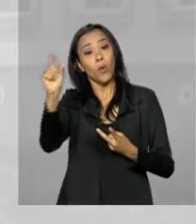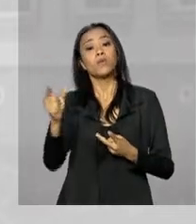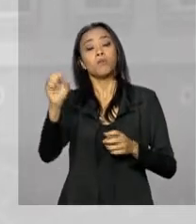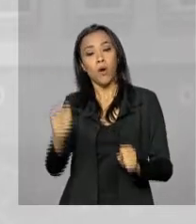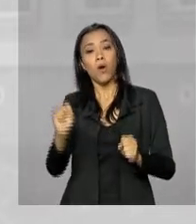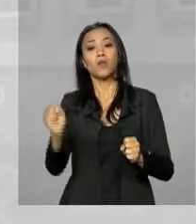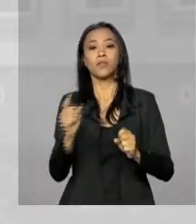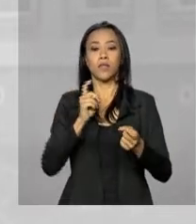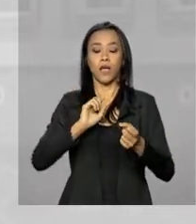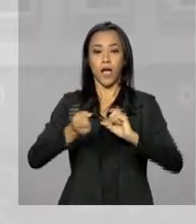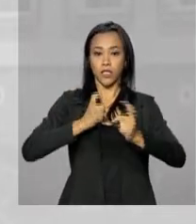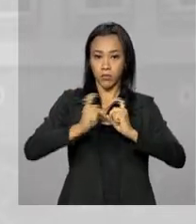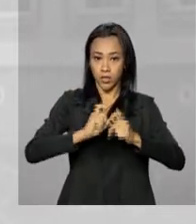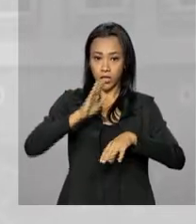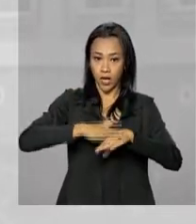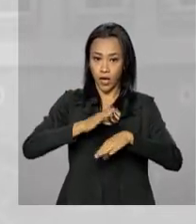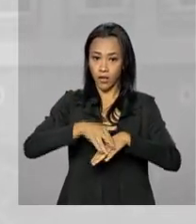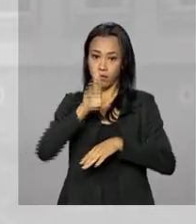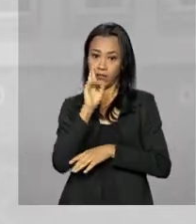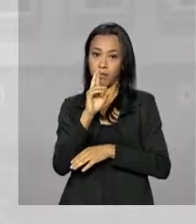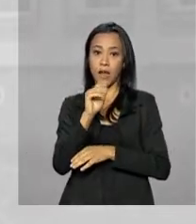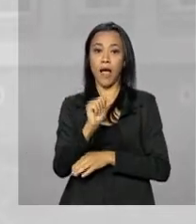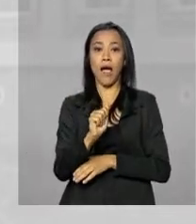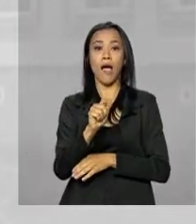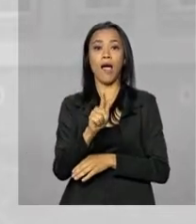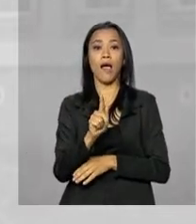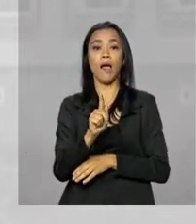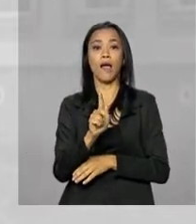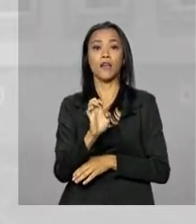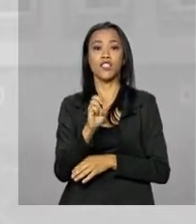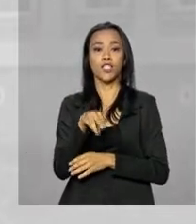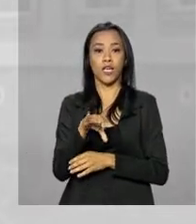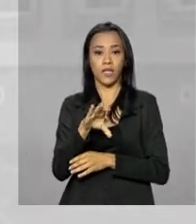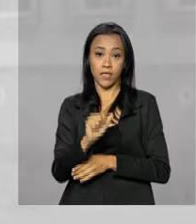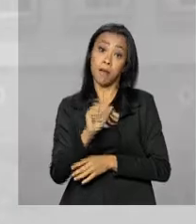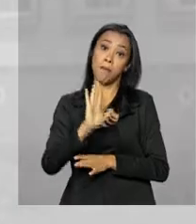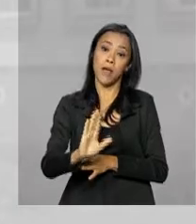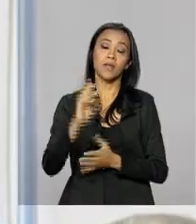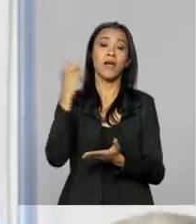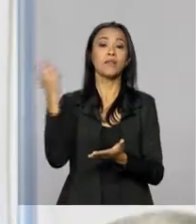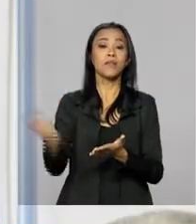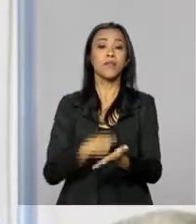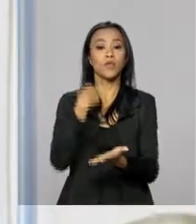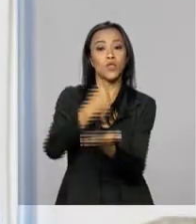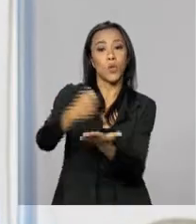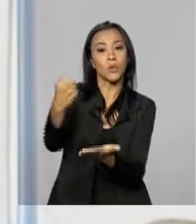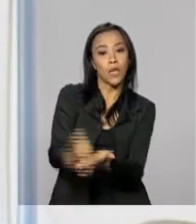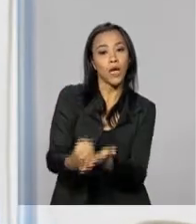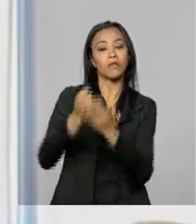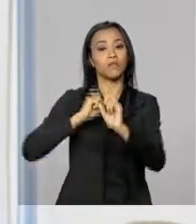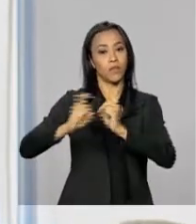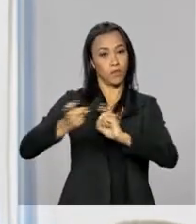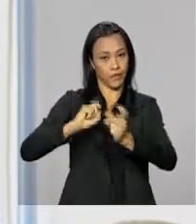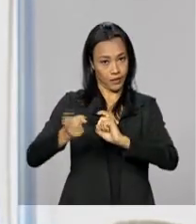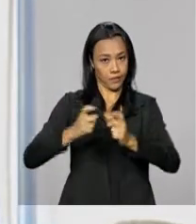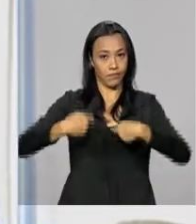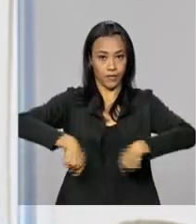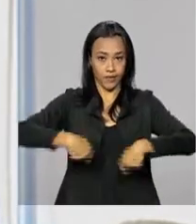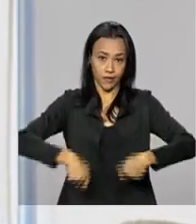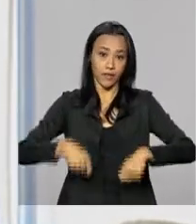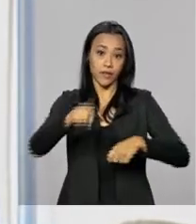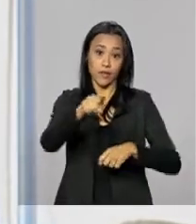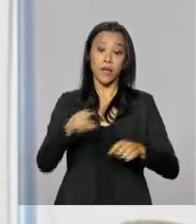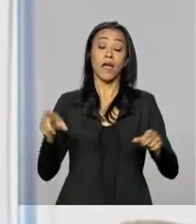ser administradas pela agência a partir de assinatura de contratos de gestão segundo o ministro da cultura a